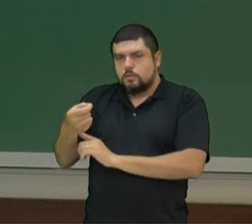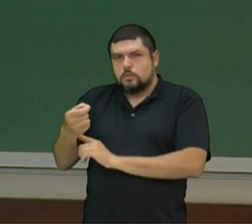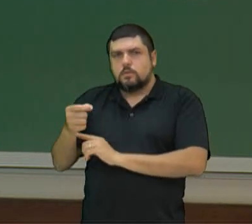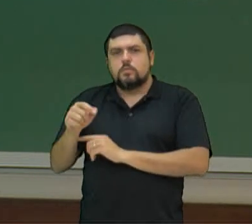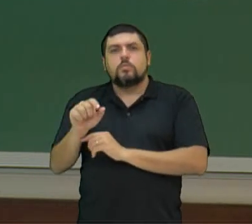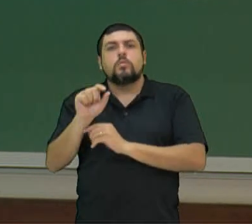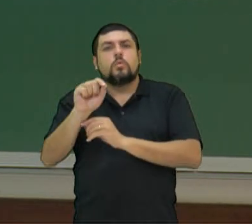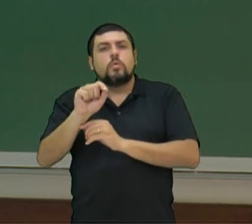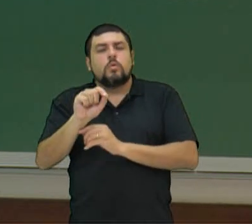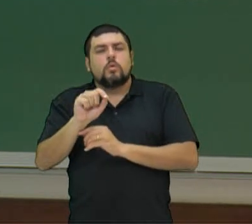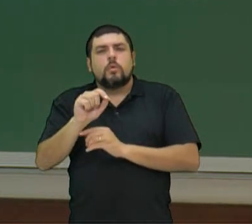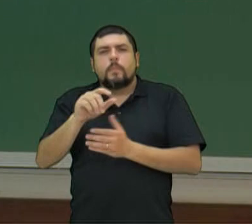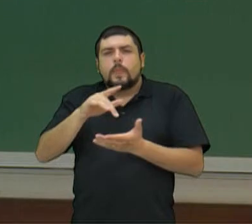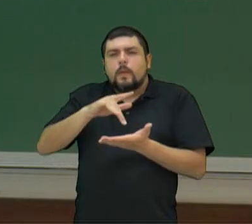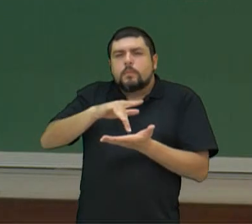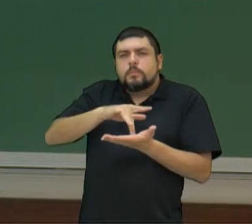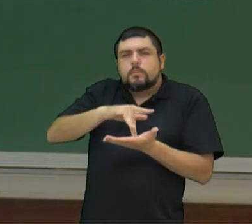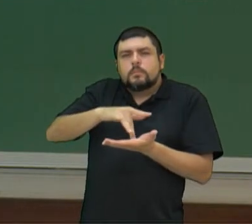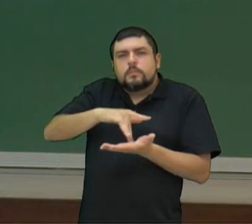balé aquático.